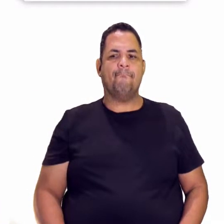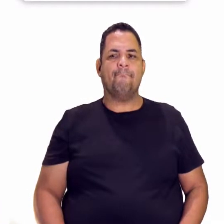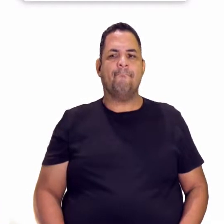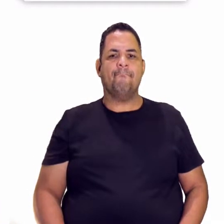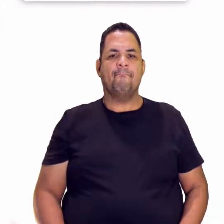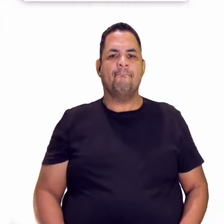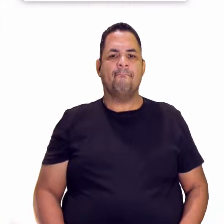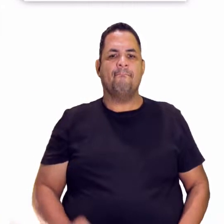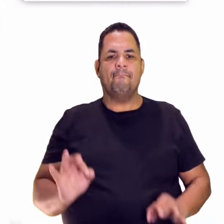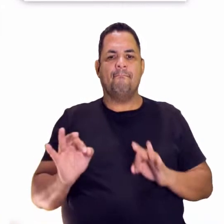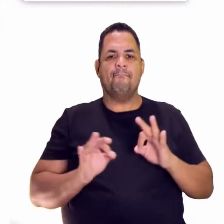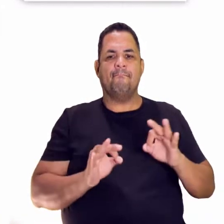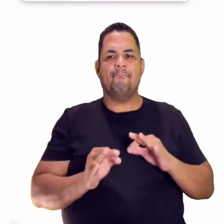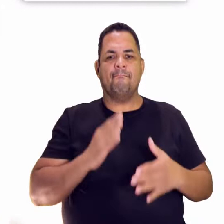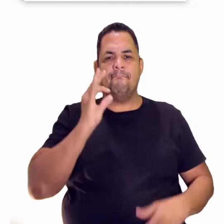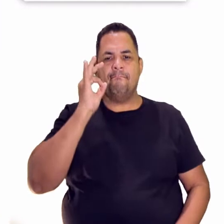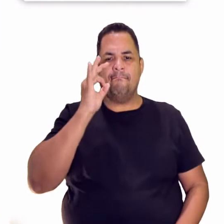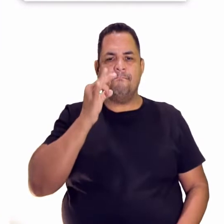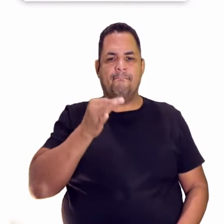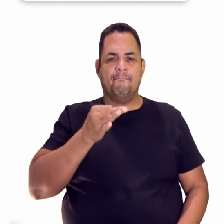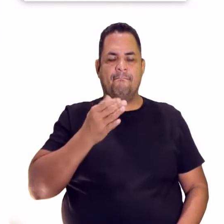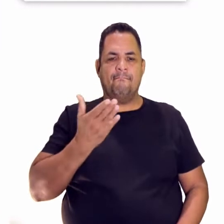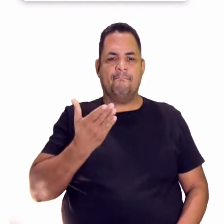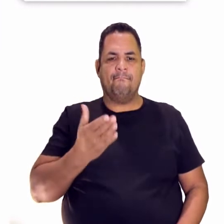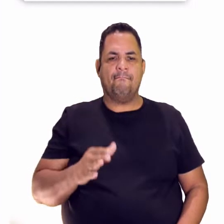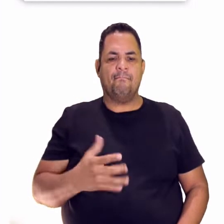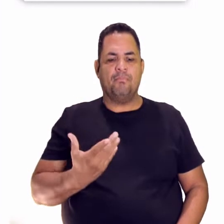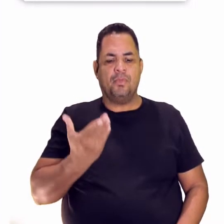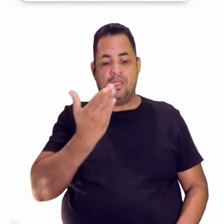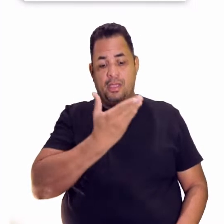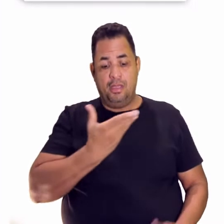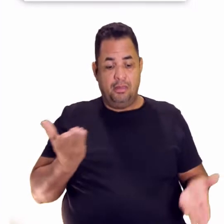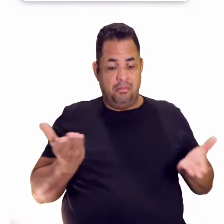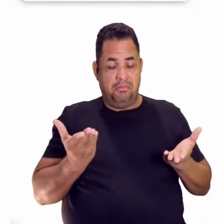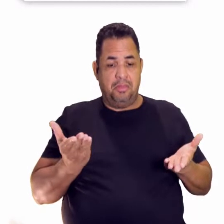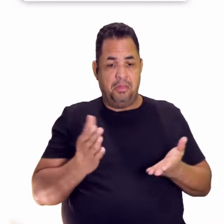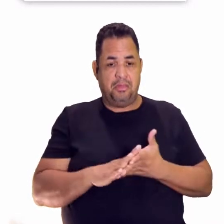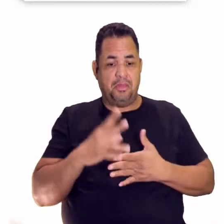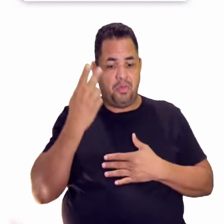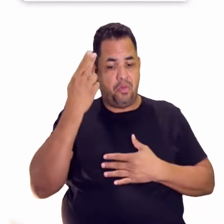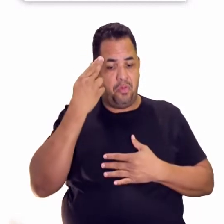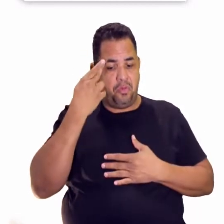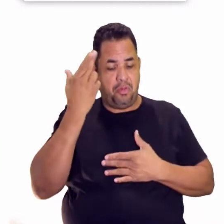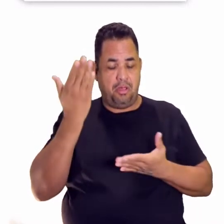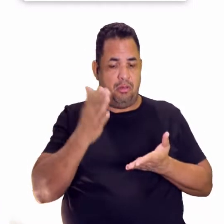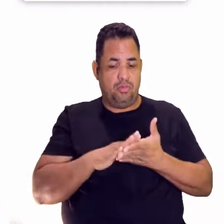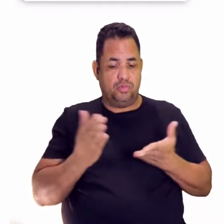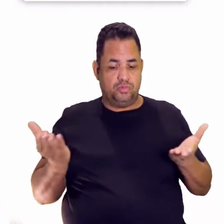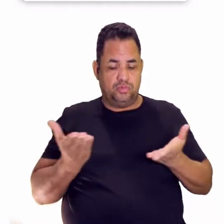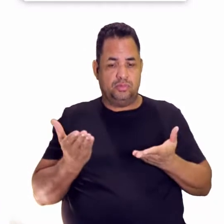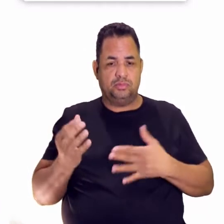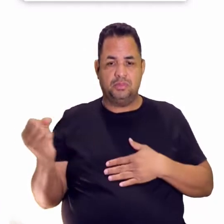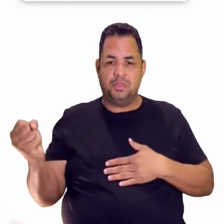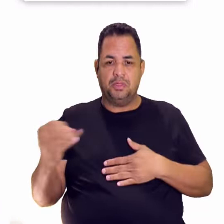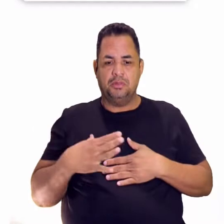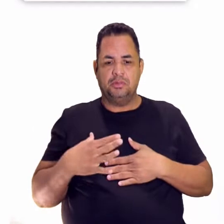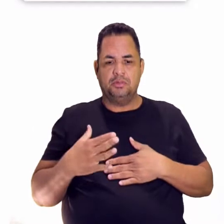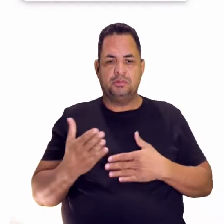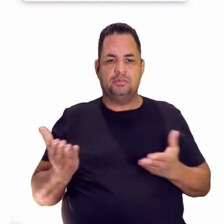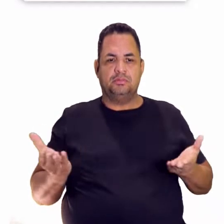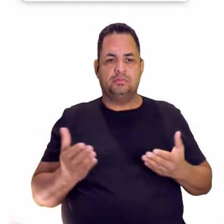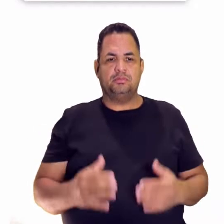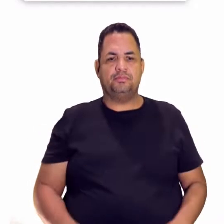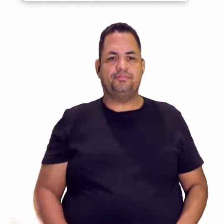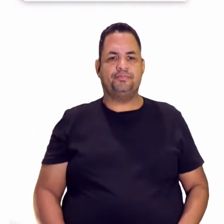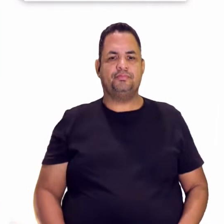é plenamente a cara do nosso mundo atual, né? A cara da nossa contemporaneidade. Então vamos